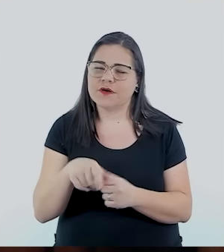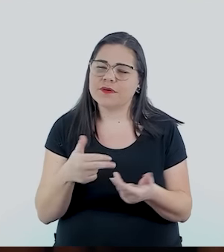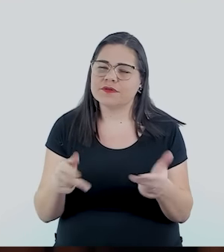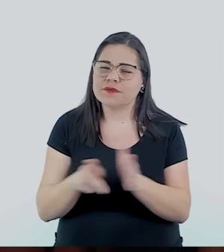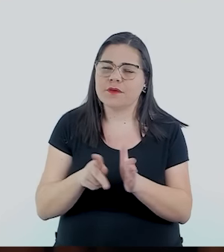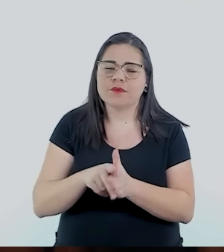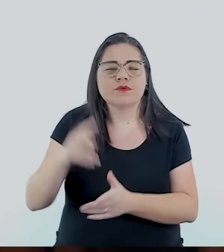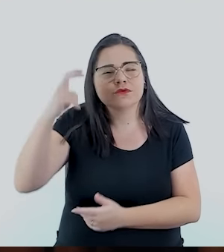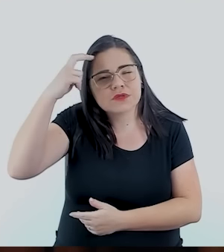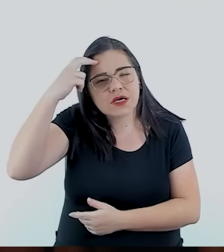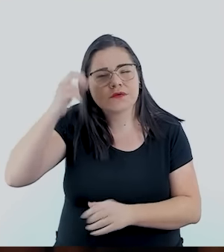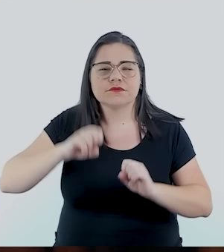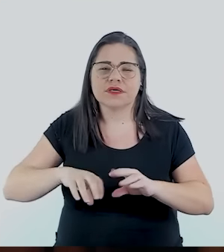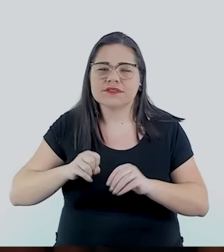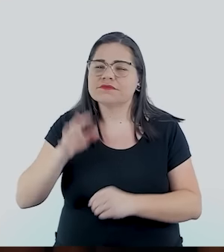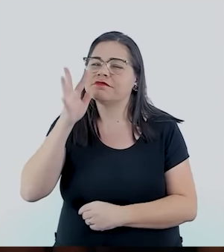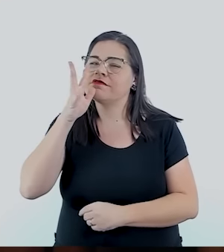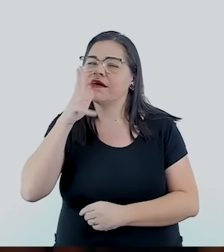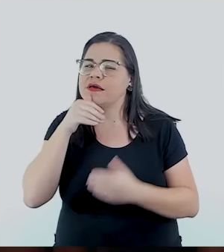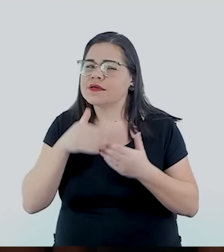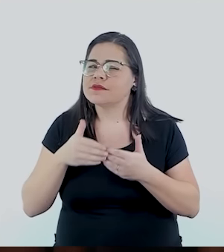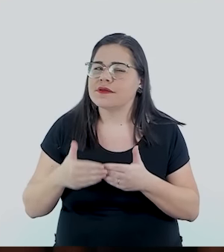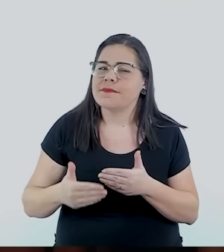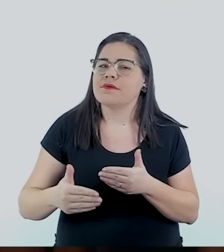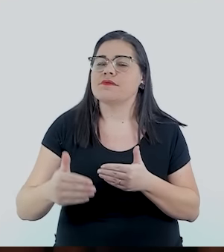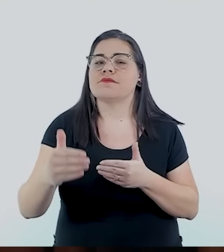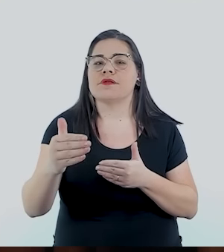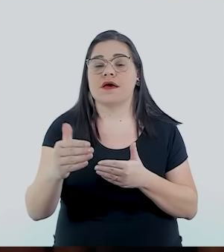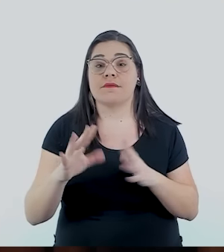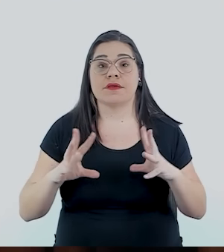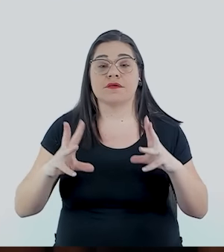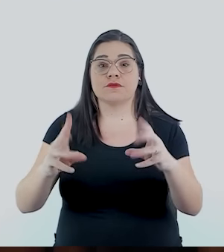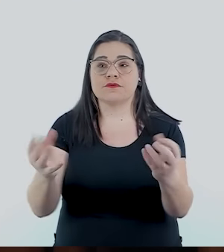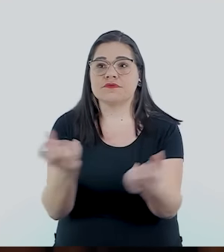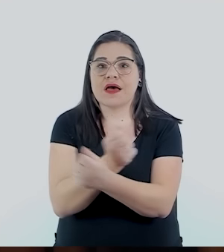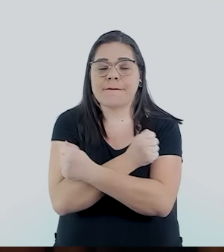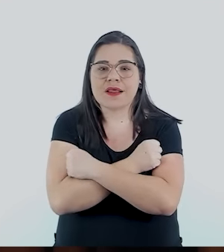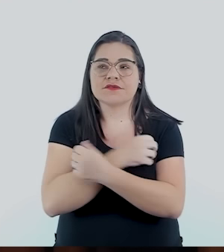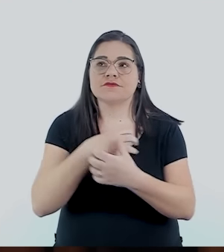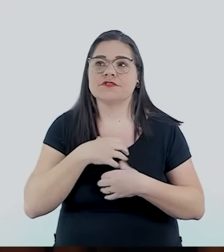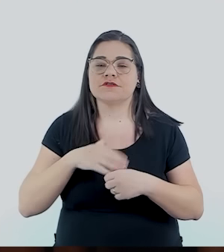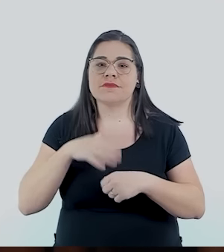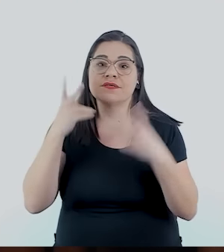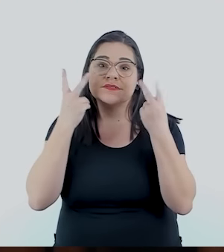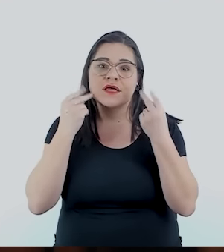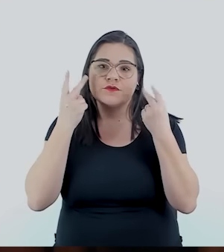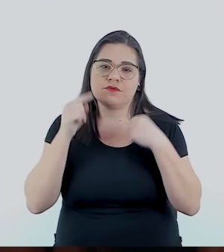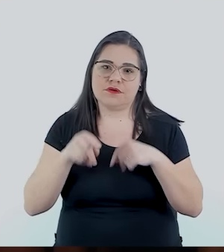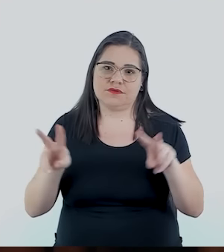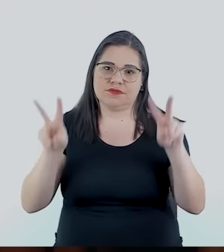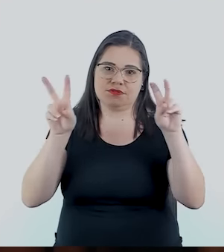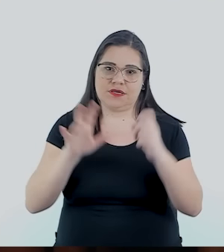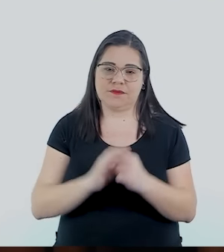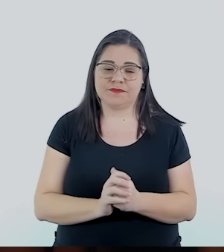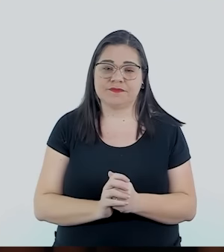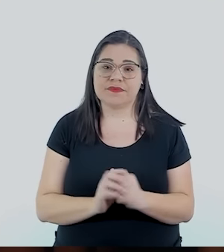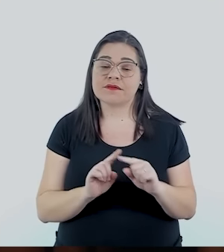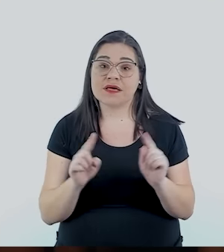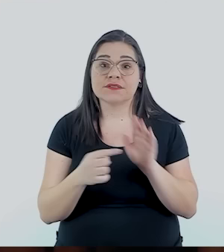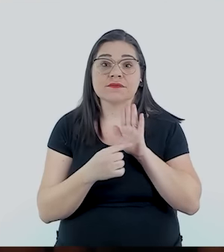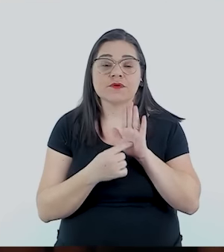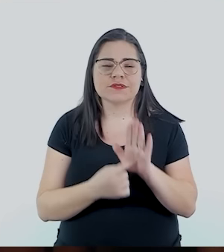educação né que ainda vai levar muito tempo para que todo mundo abrace de uma forma mais natural esse tema mas eh